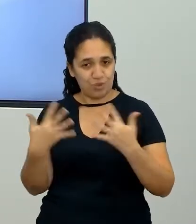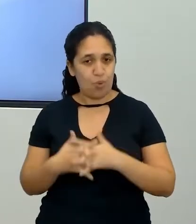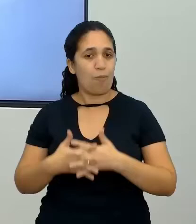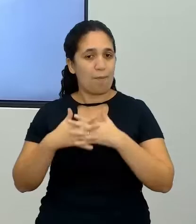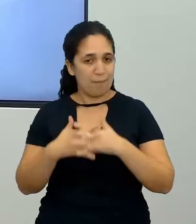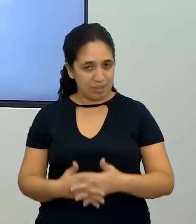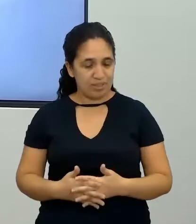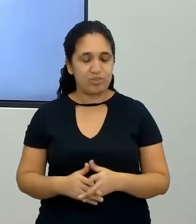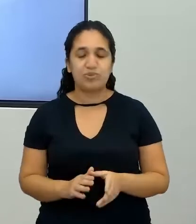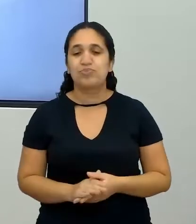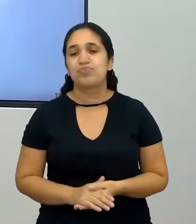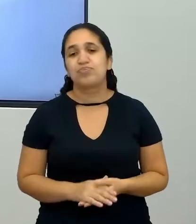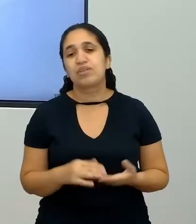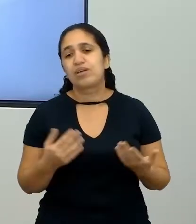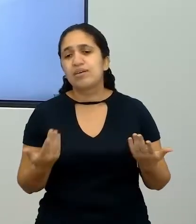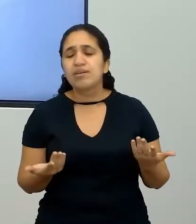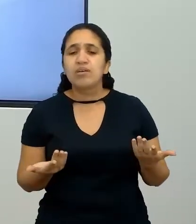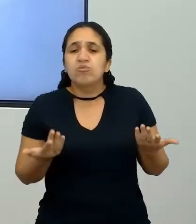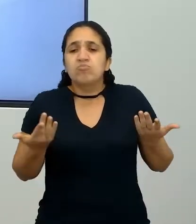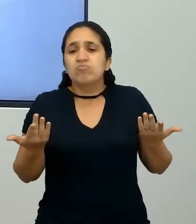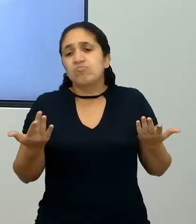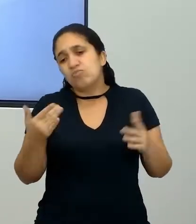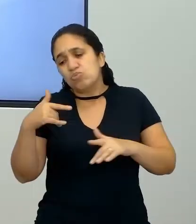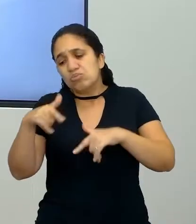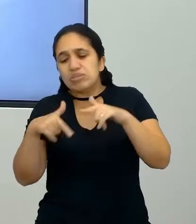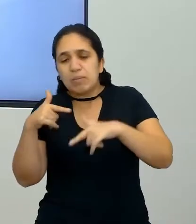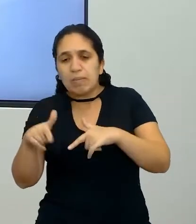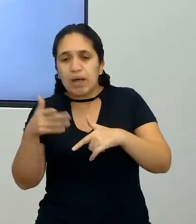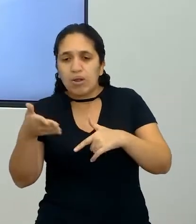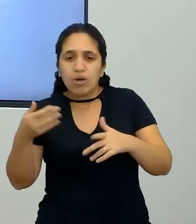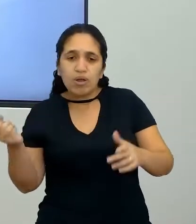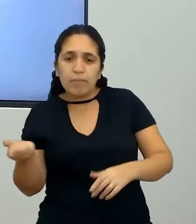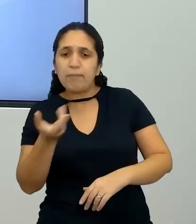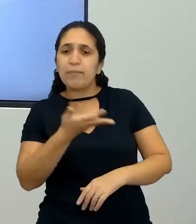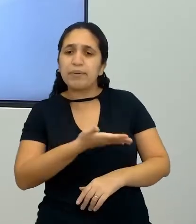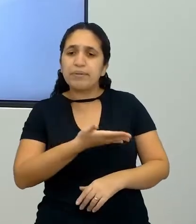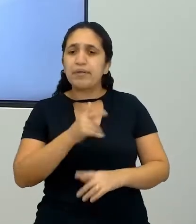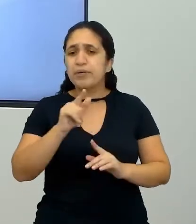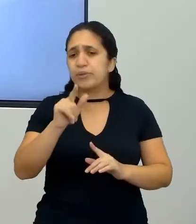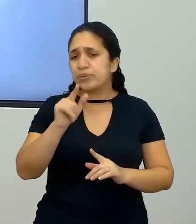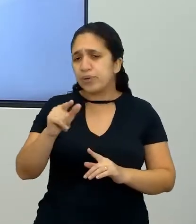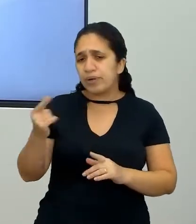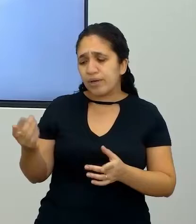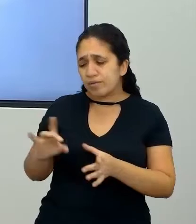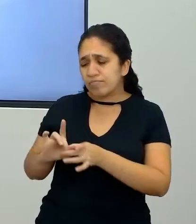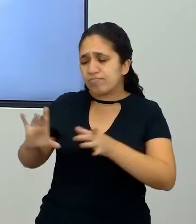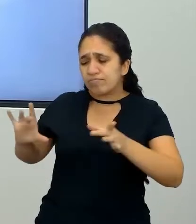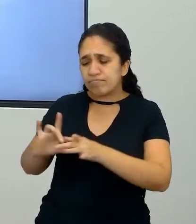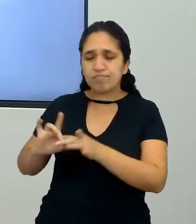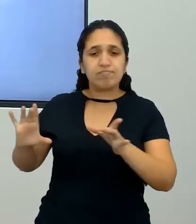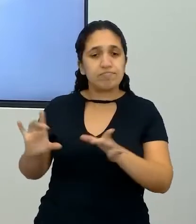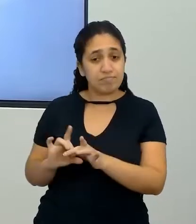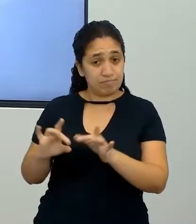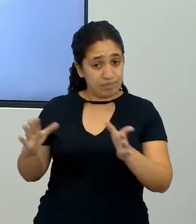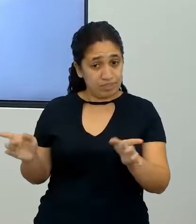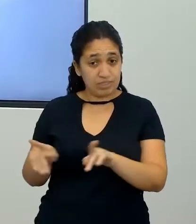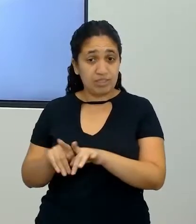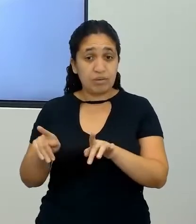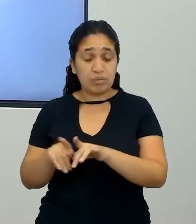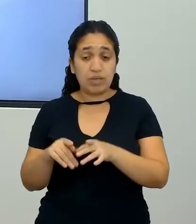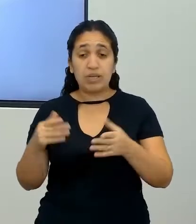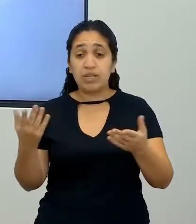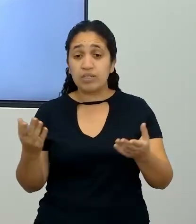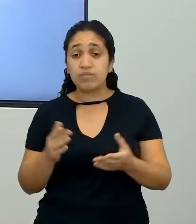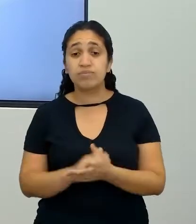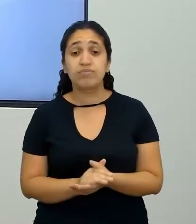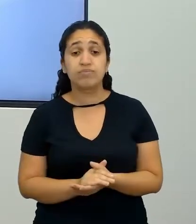né? E o trabalho no mundo moderno ele gera essa interdependência e ao mesmo tempo também gera um fenômeno que